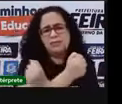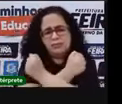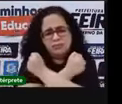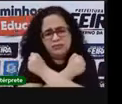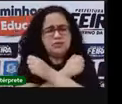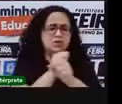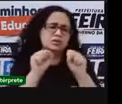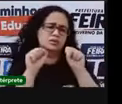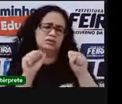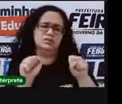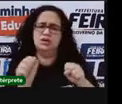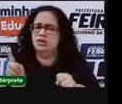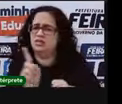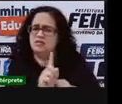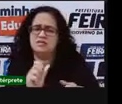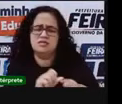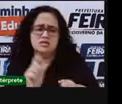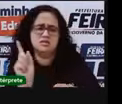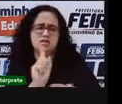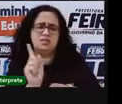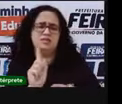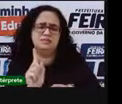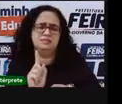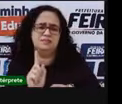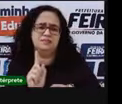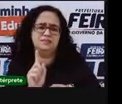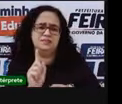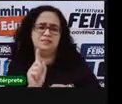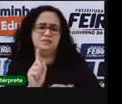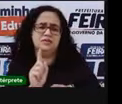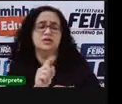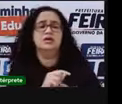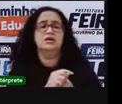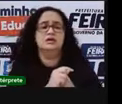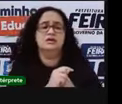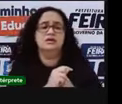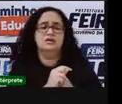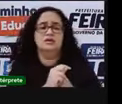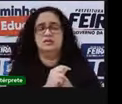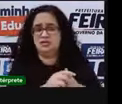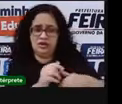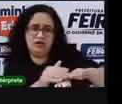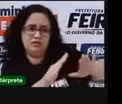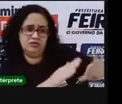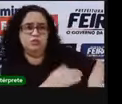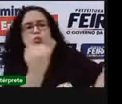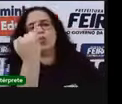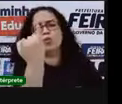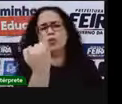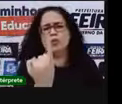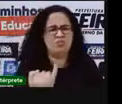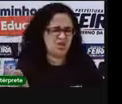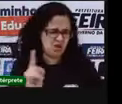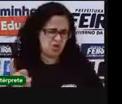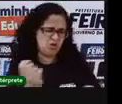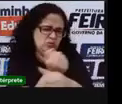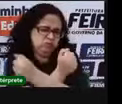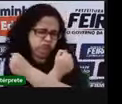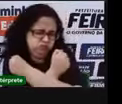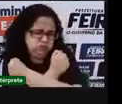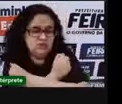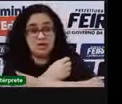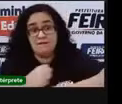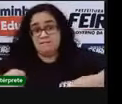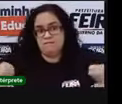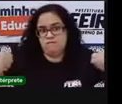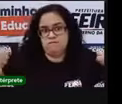assim que a gente faz? Não, né? Ei, ó, fique aí magra, porque eu não gosto de lhe abraçar, não. Você é grande,